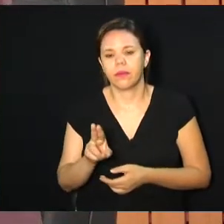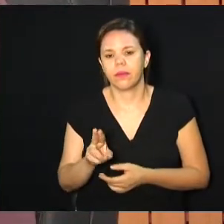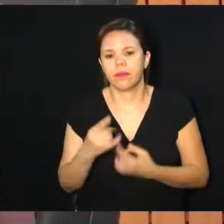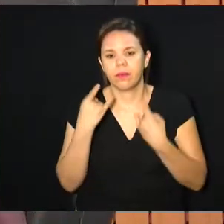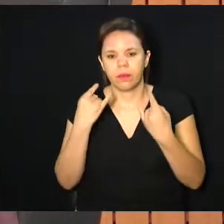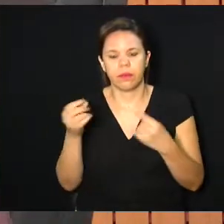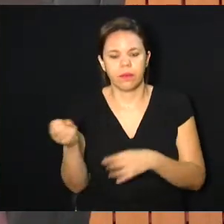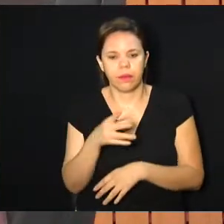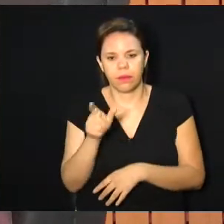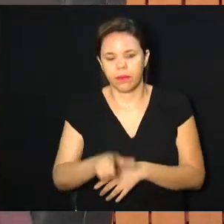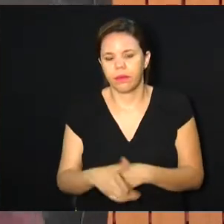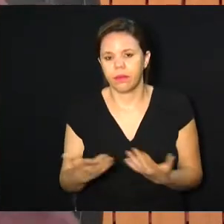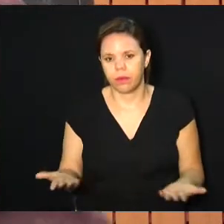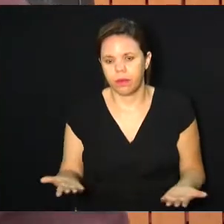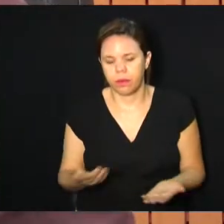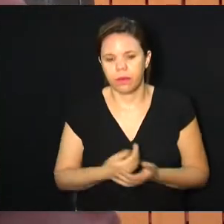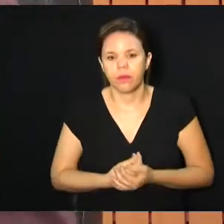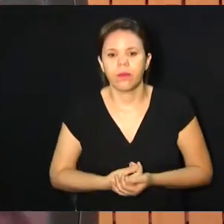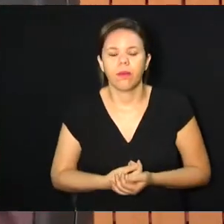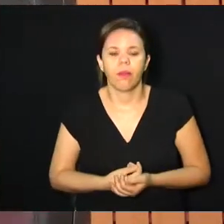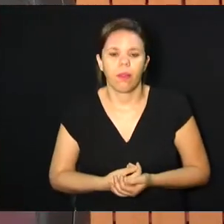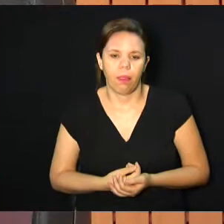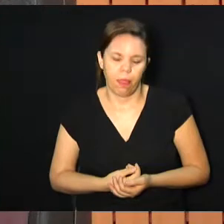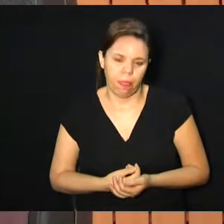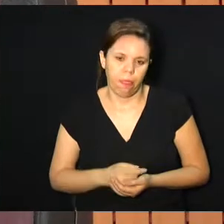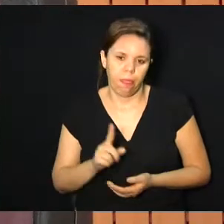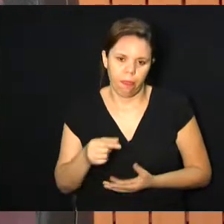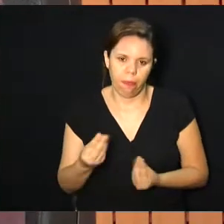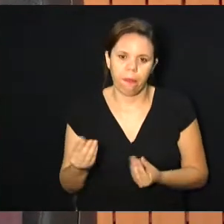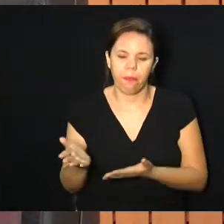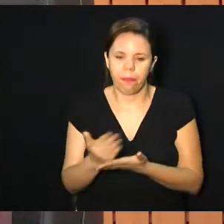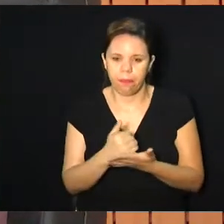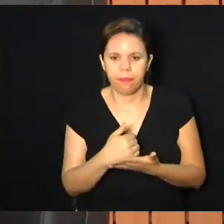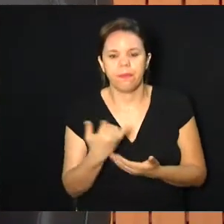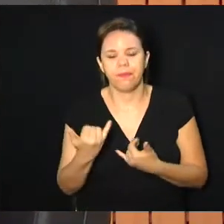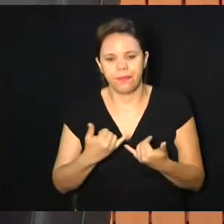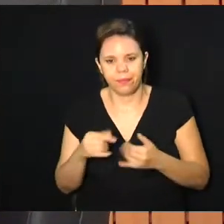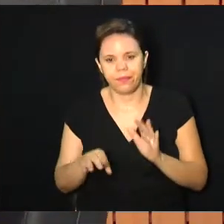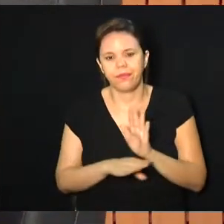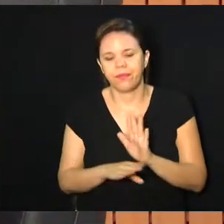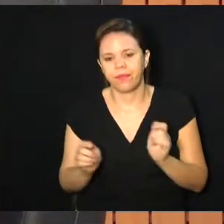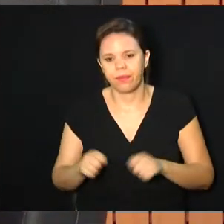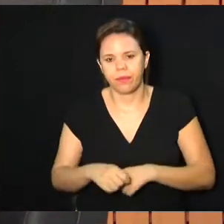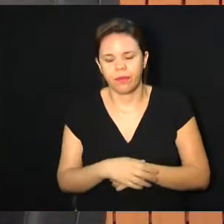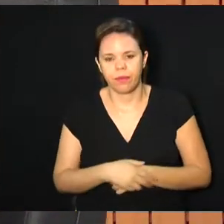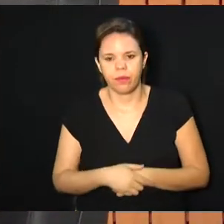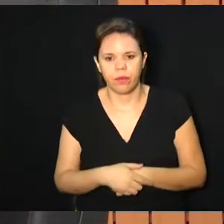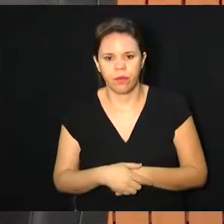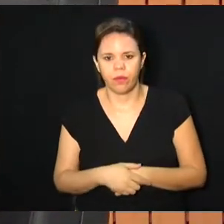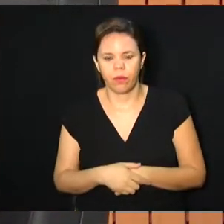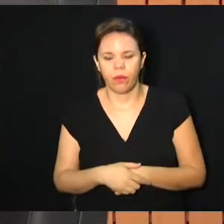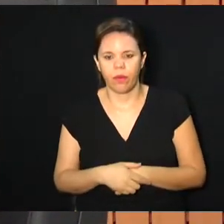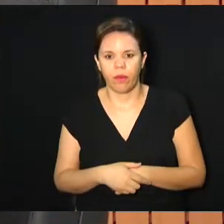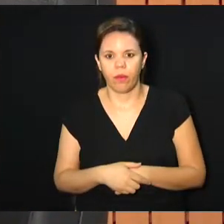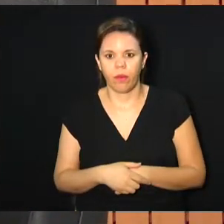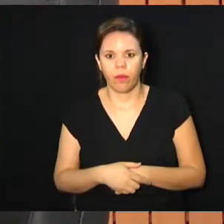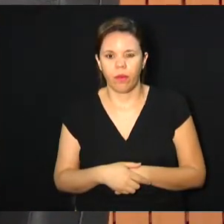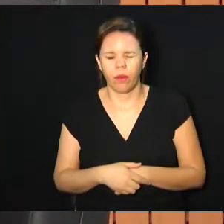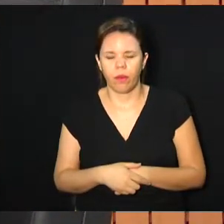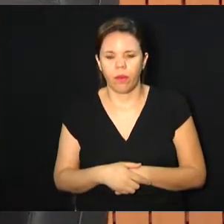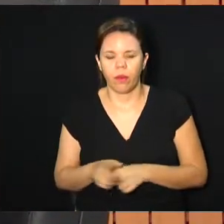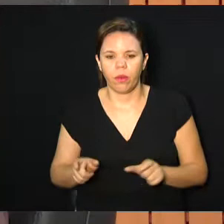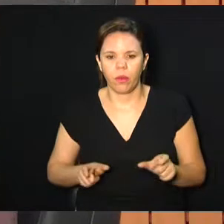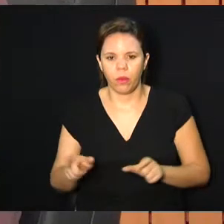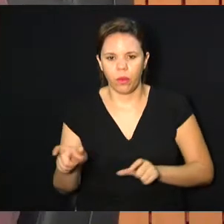novos usuários, mas é bastante dado que dá para ajudar. Os últimos pontos Cicloativismo, a